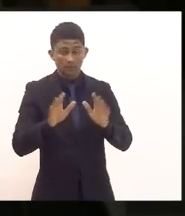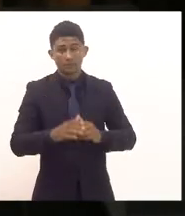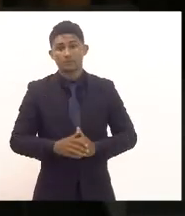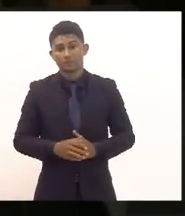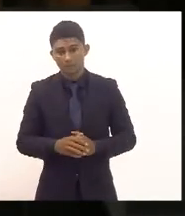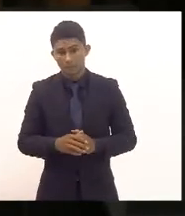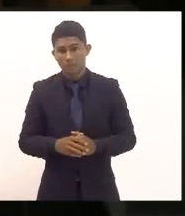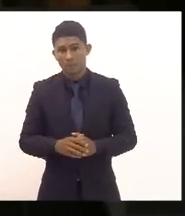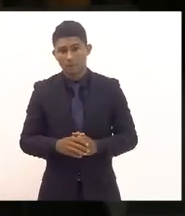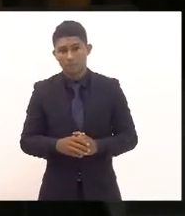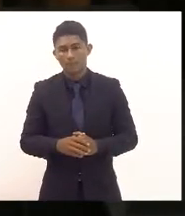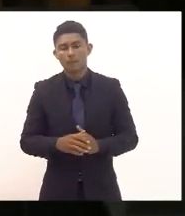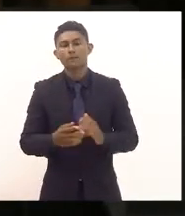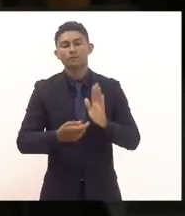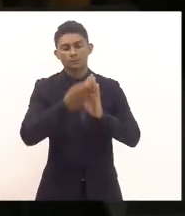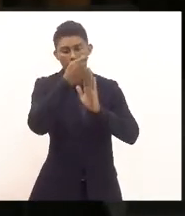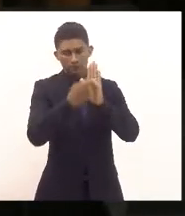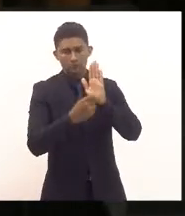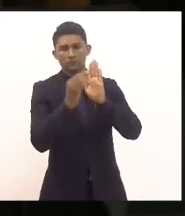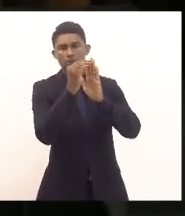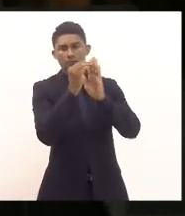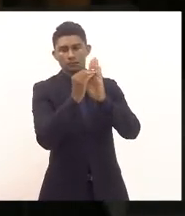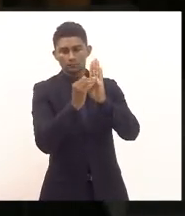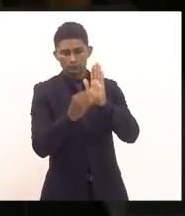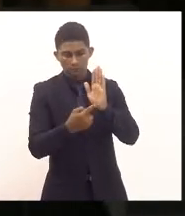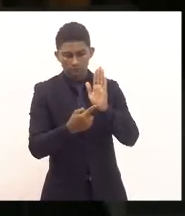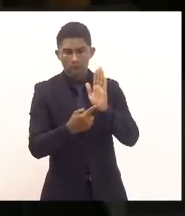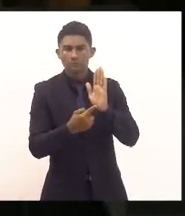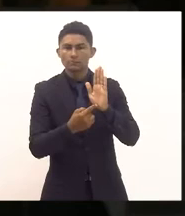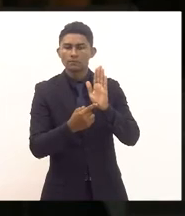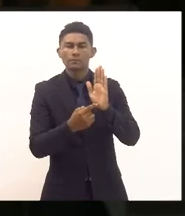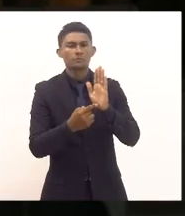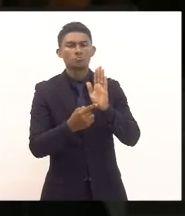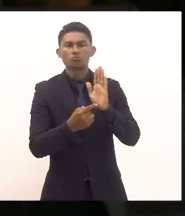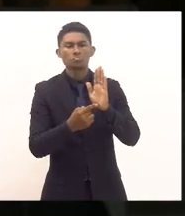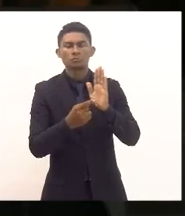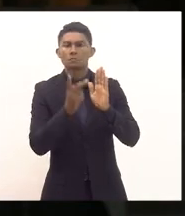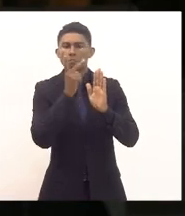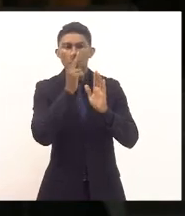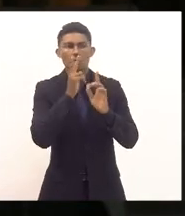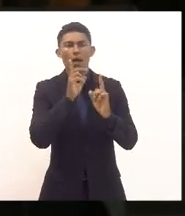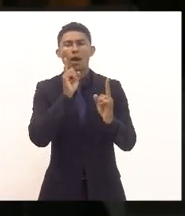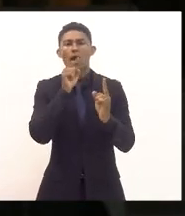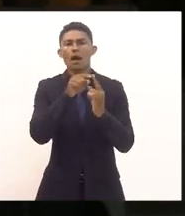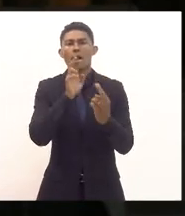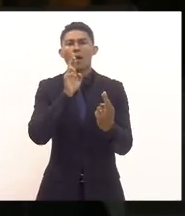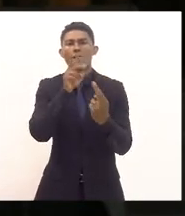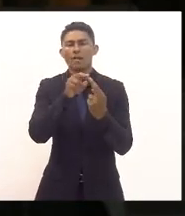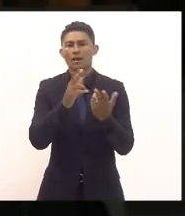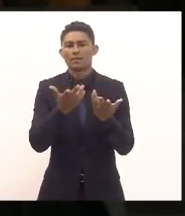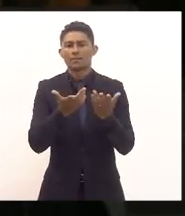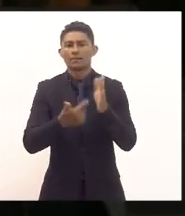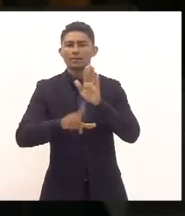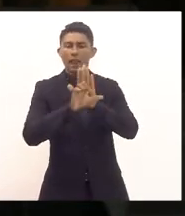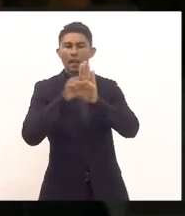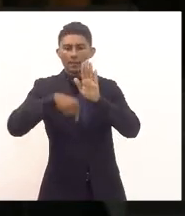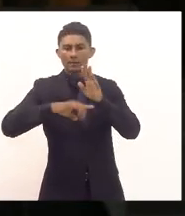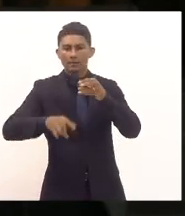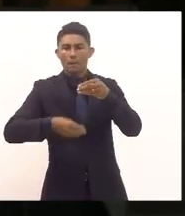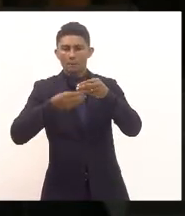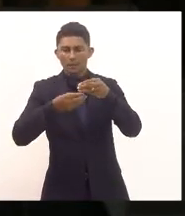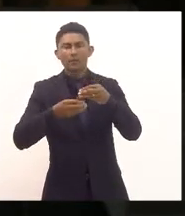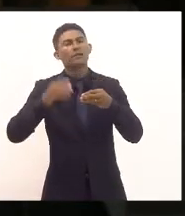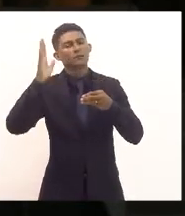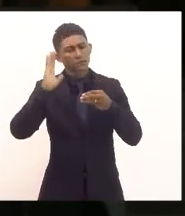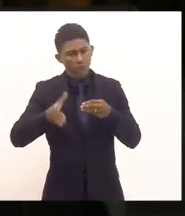E como tá escrito não faz menção à lei complementar que essa casa provou